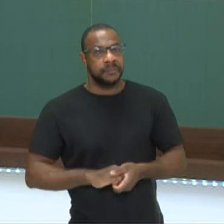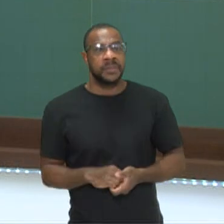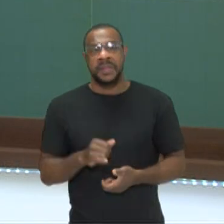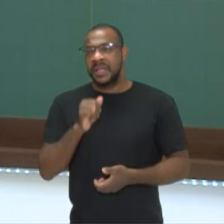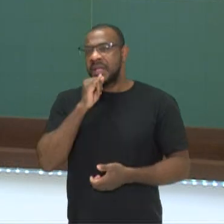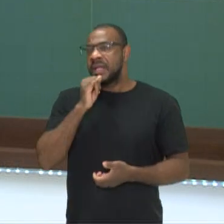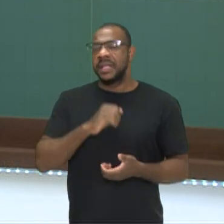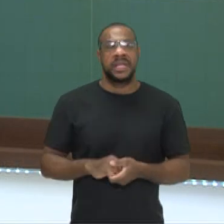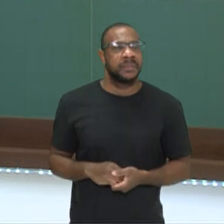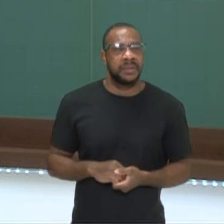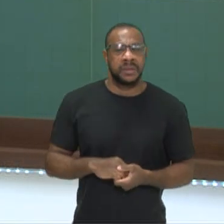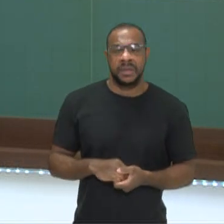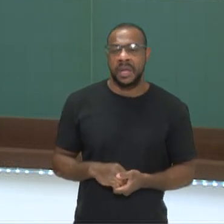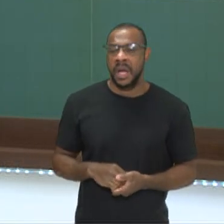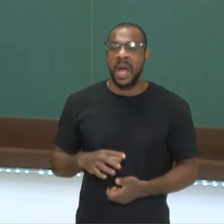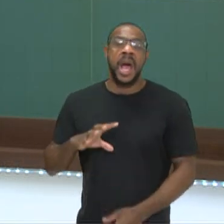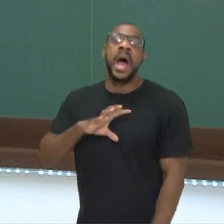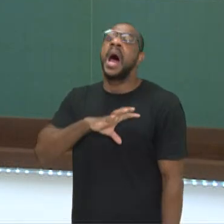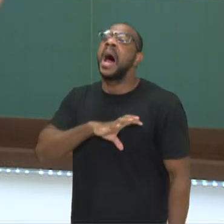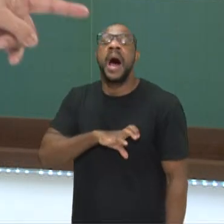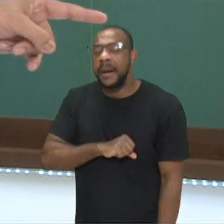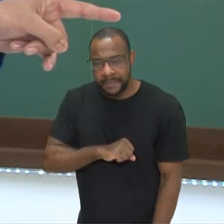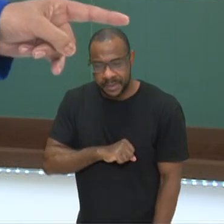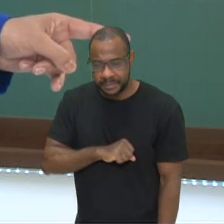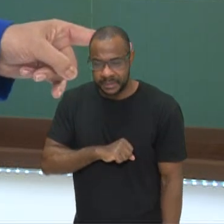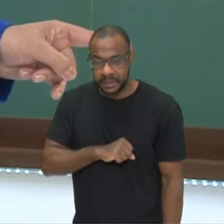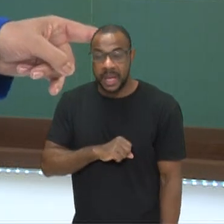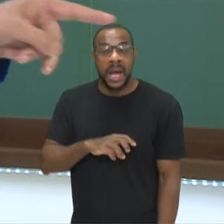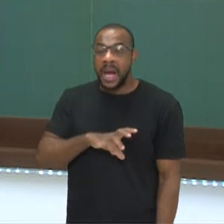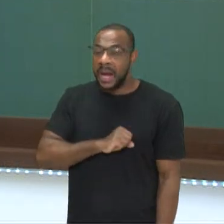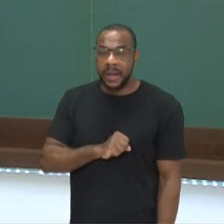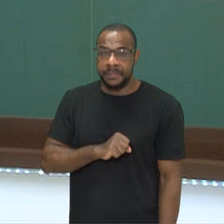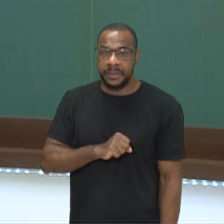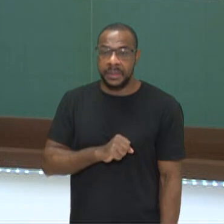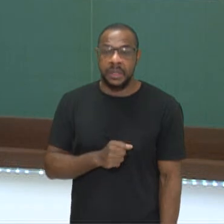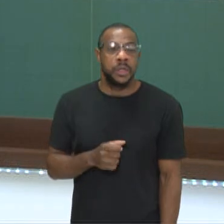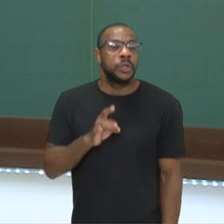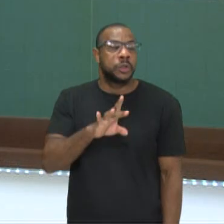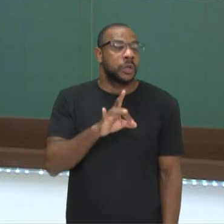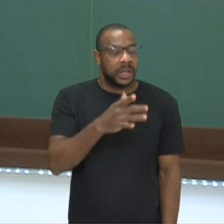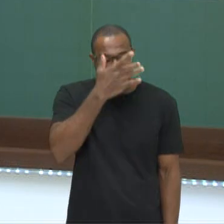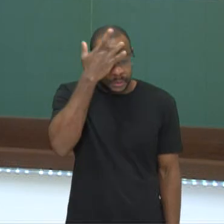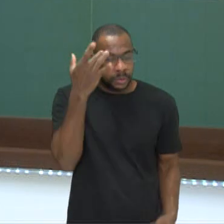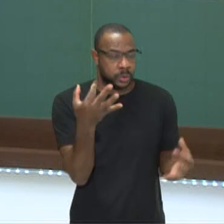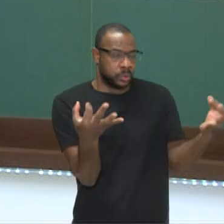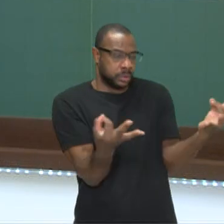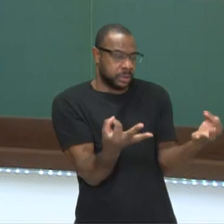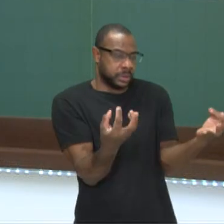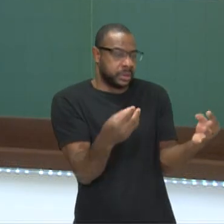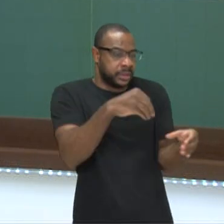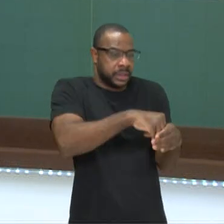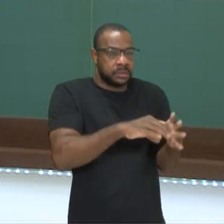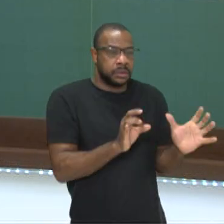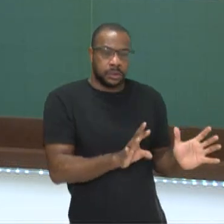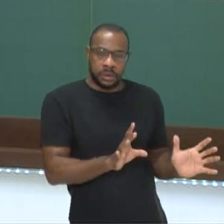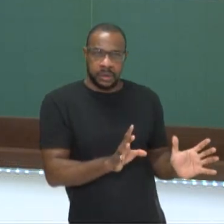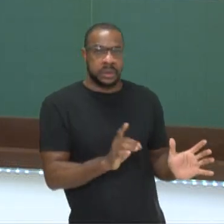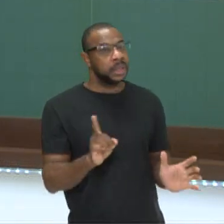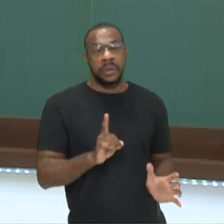budistas amem os outros budistas, ele fala amem o próximo, amem todas as pessoas indiscriminadamente, ou